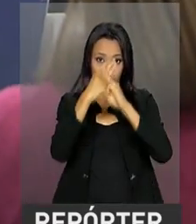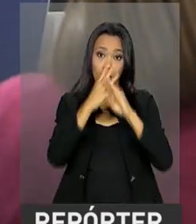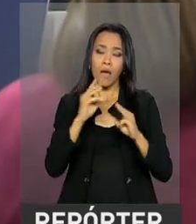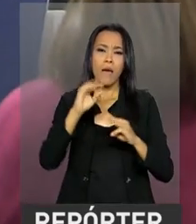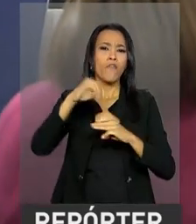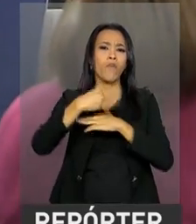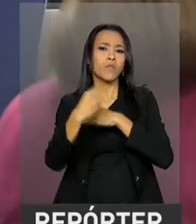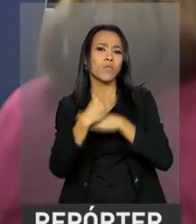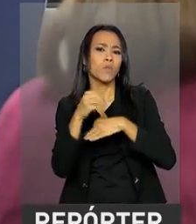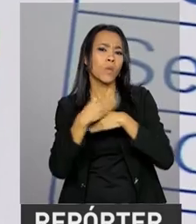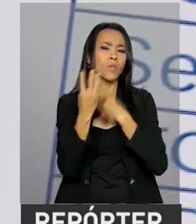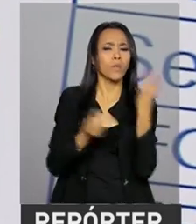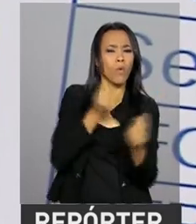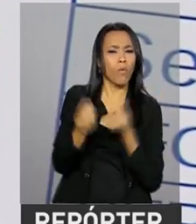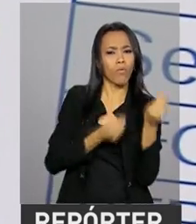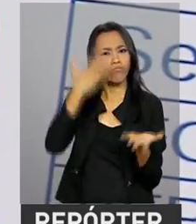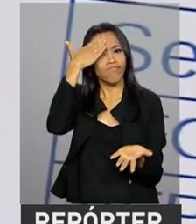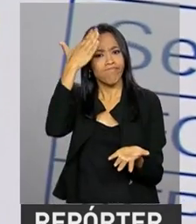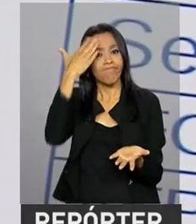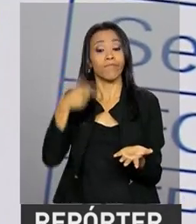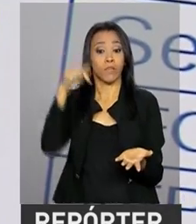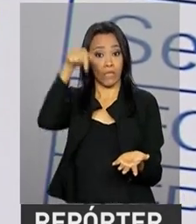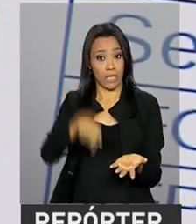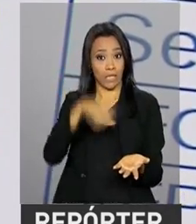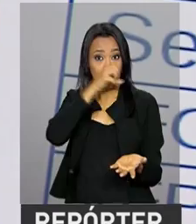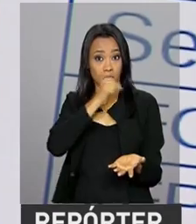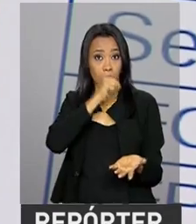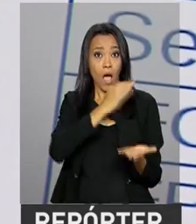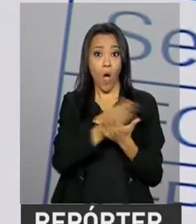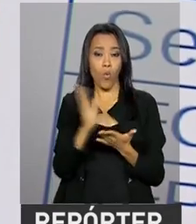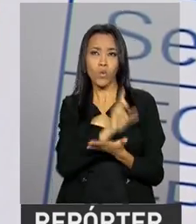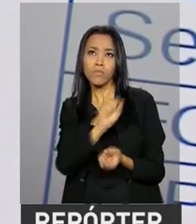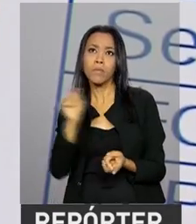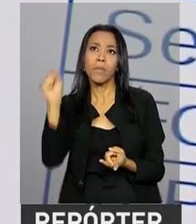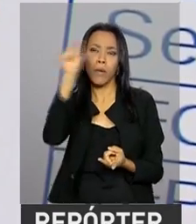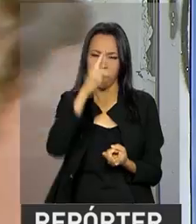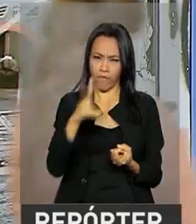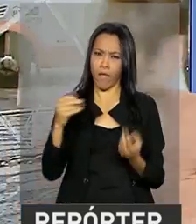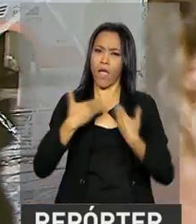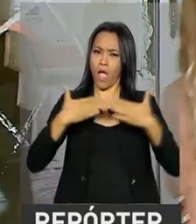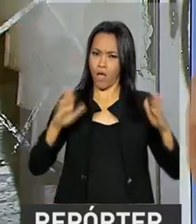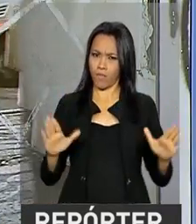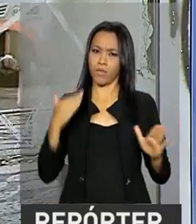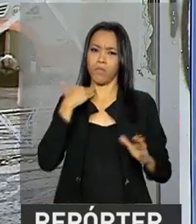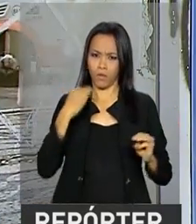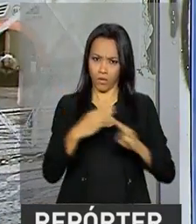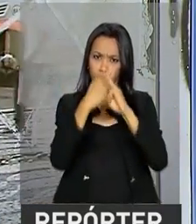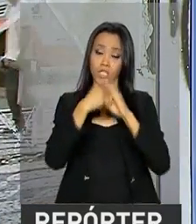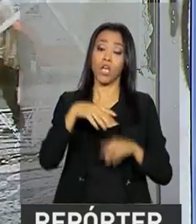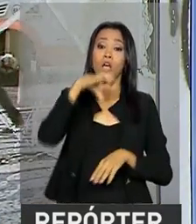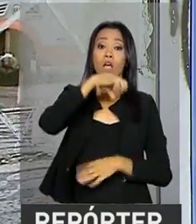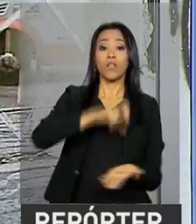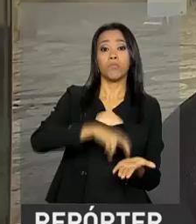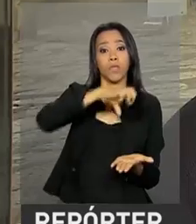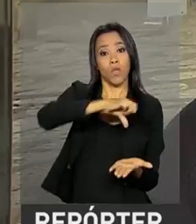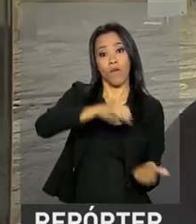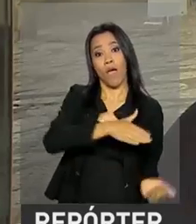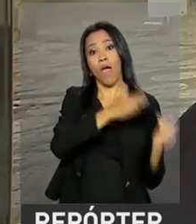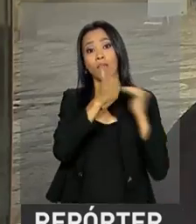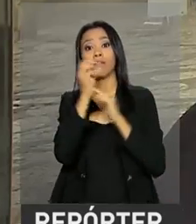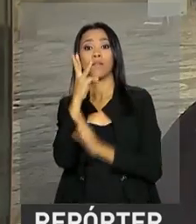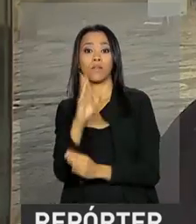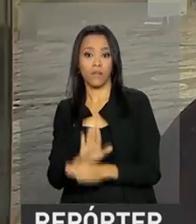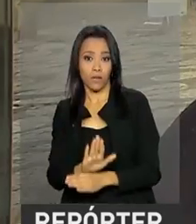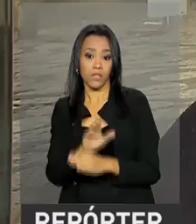dar informações sobre o assunto neste sábado algumas unidades também estarão abertas das 9 da manhã às 3 da tarde